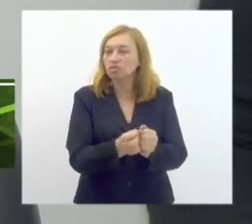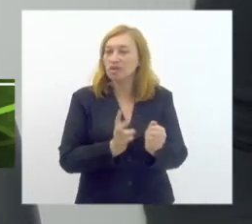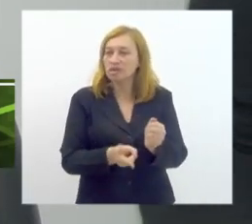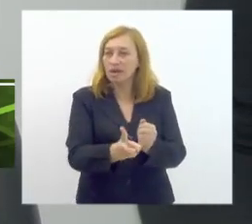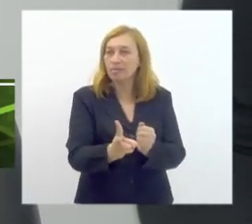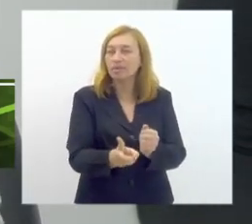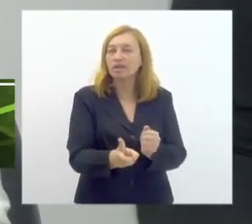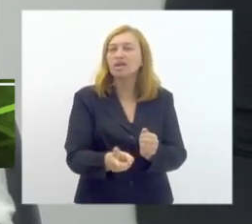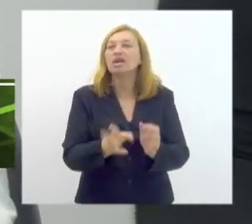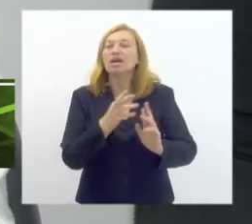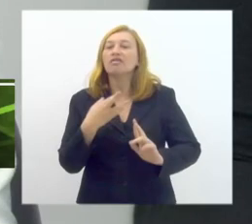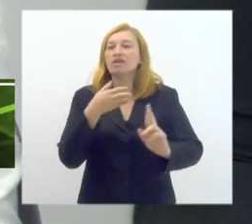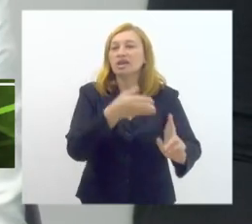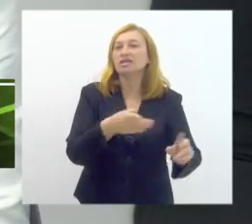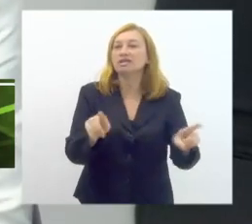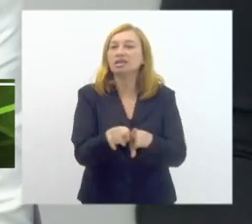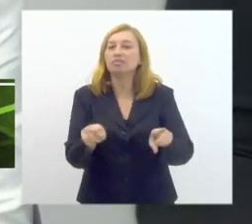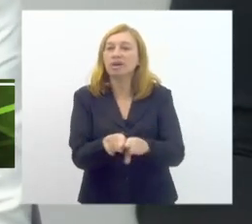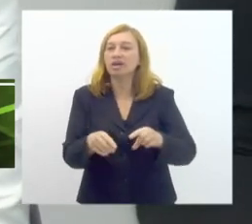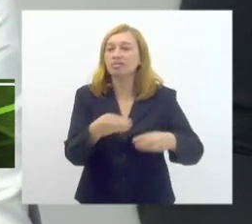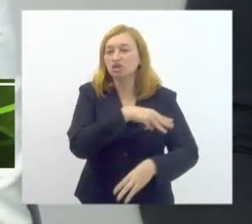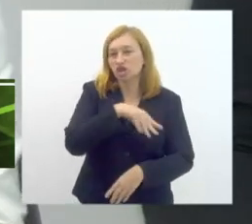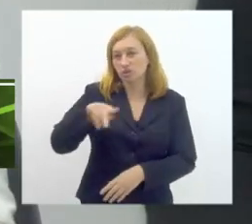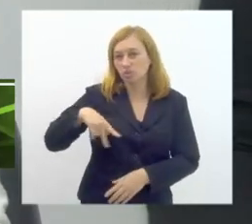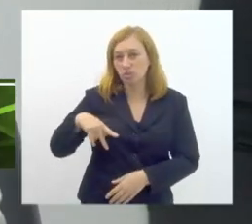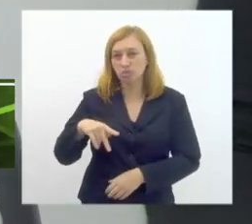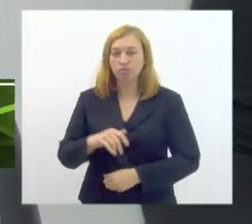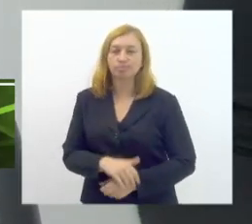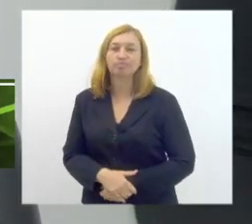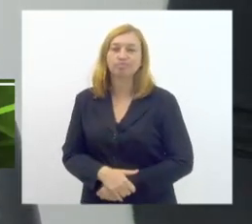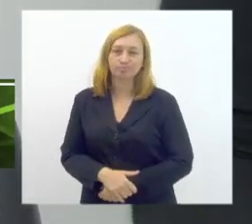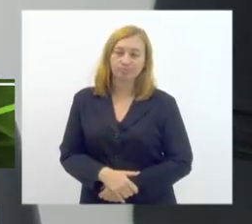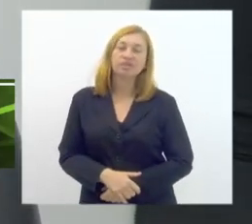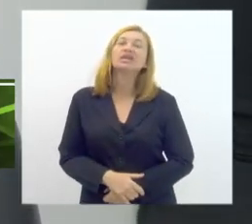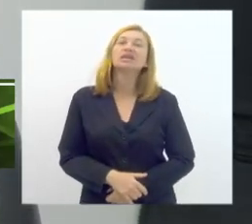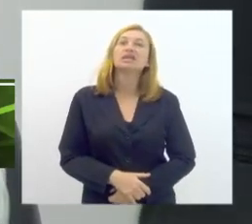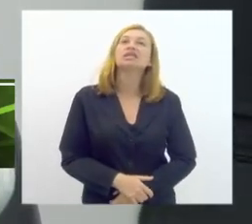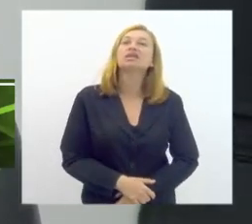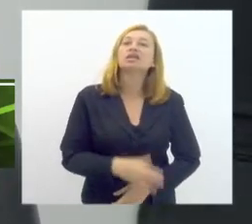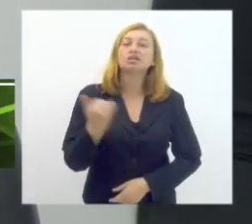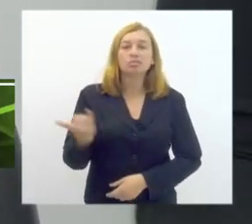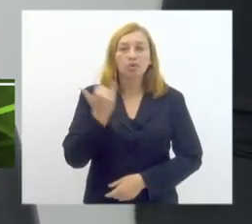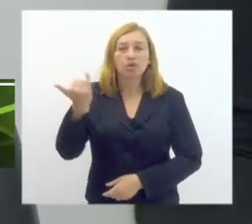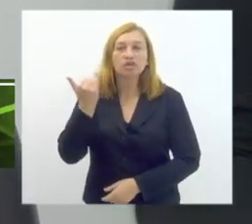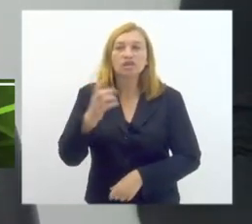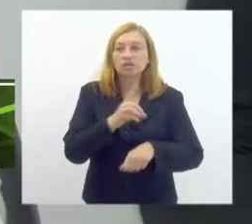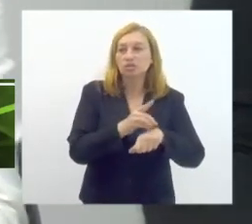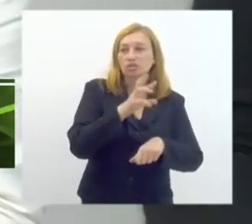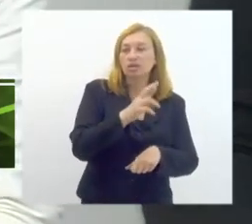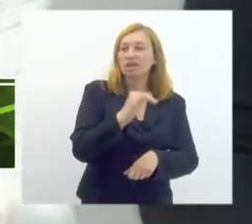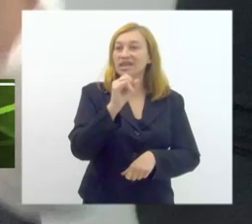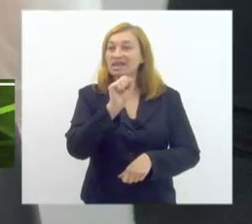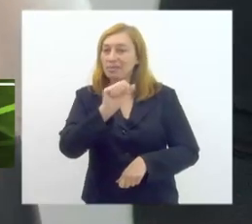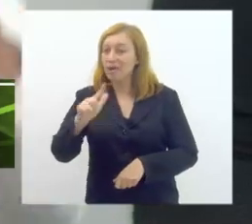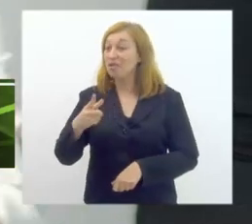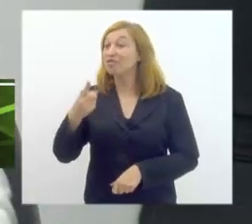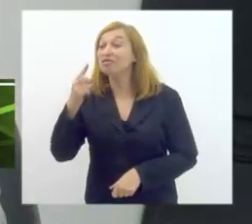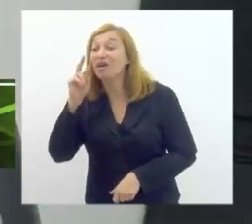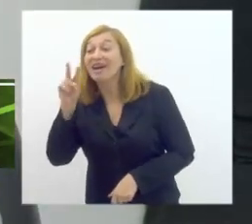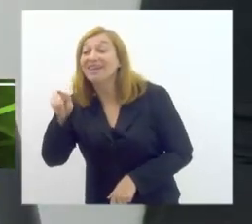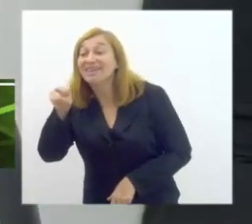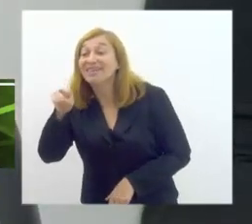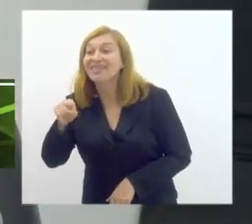e fazer referência também ao Ministério Público. O Ministério Público tem sido importante, a doutora Isabel está aqui,